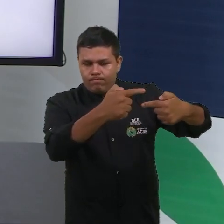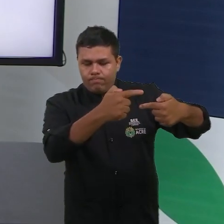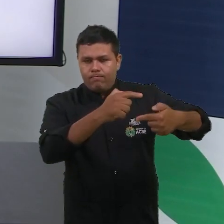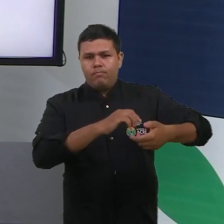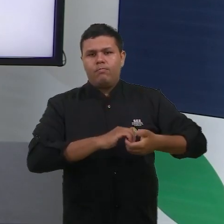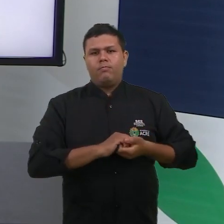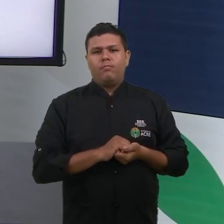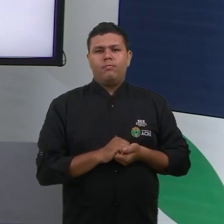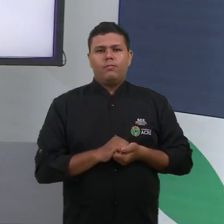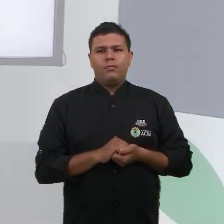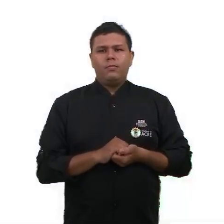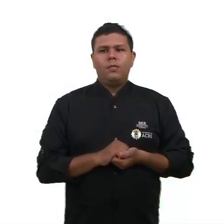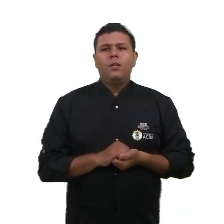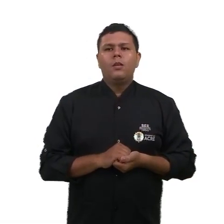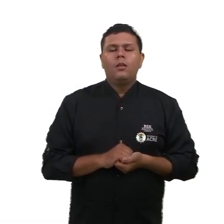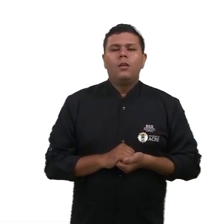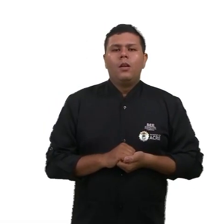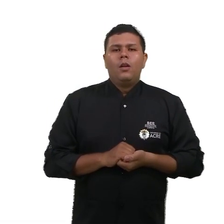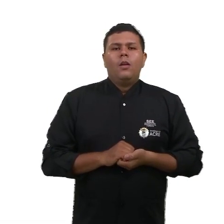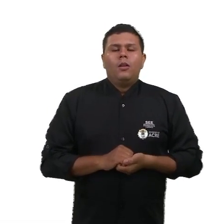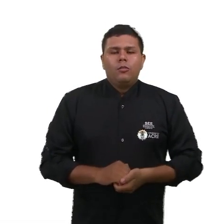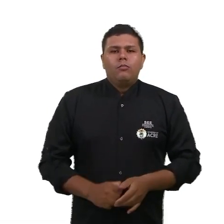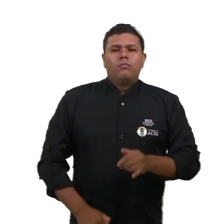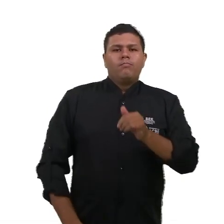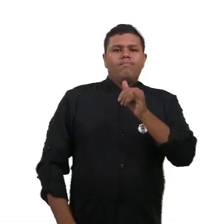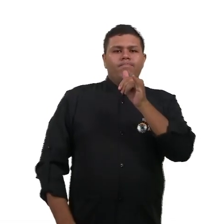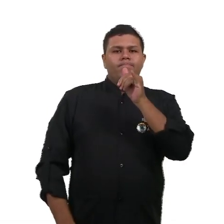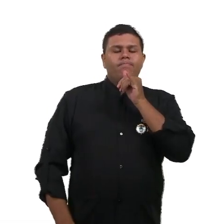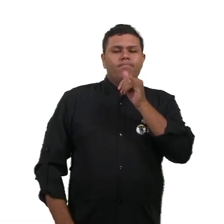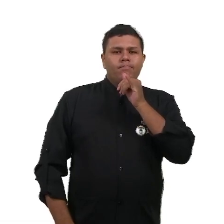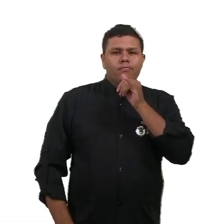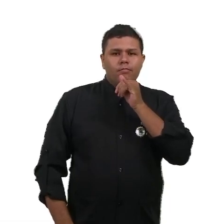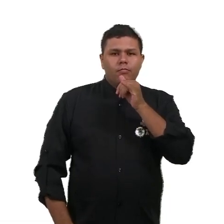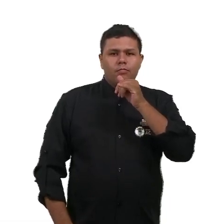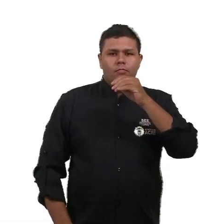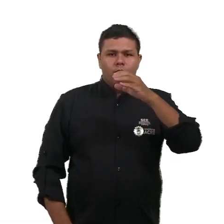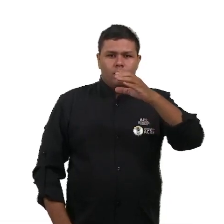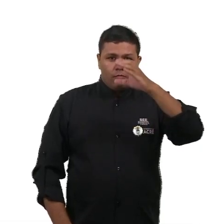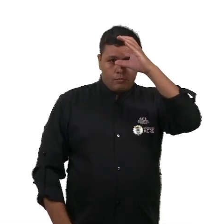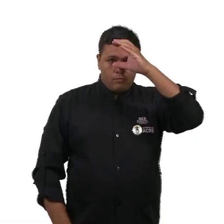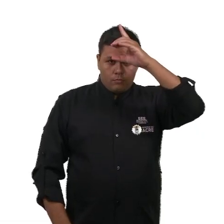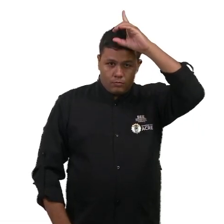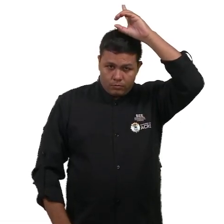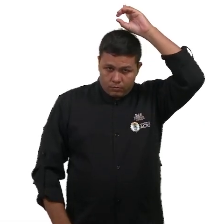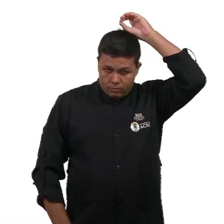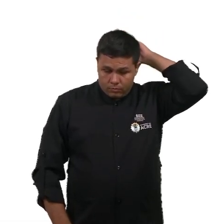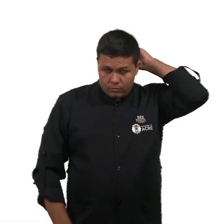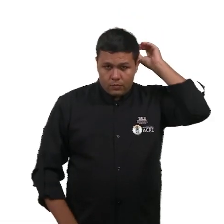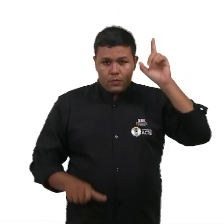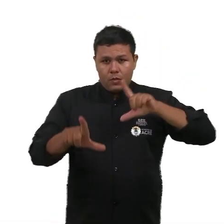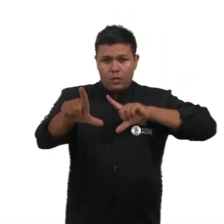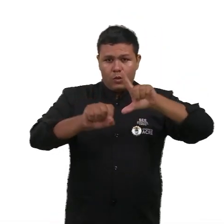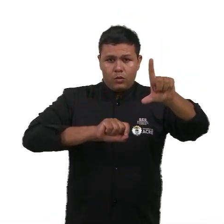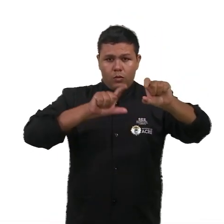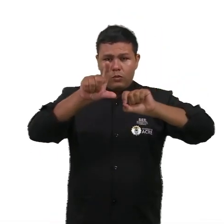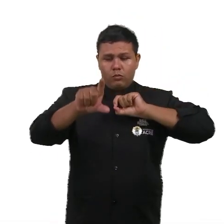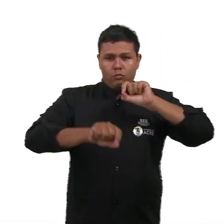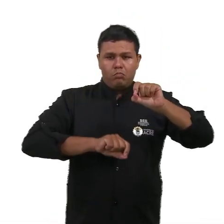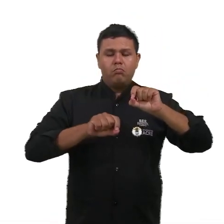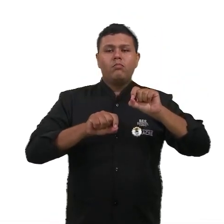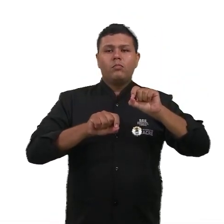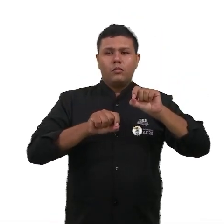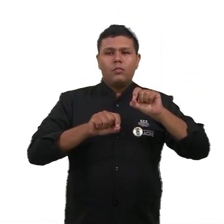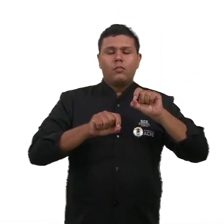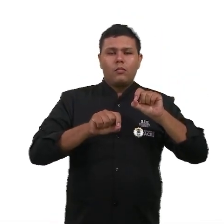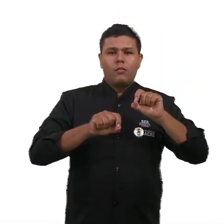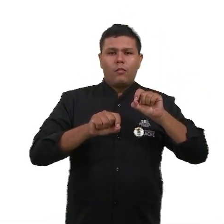E aqui temos o exemplo do Charles Darwin, que o ambiente seleciona os mais aptos. Olha só o que fala.